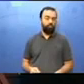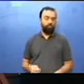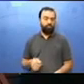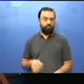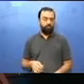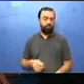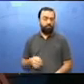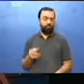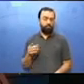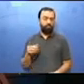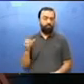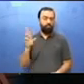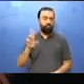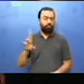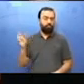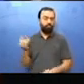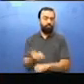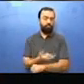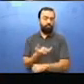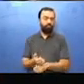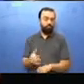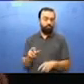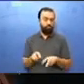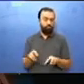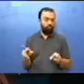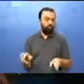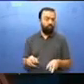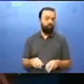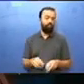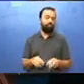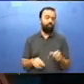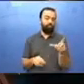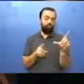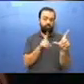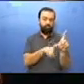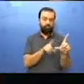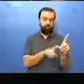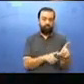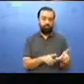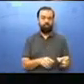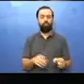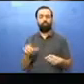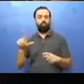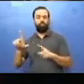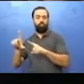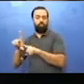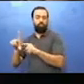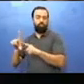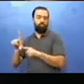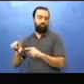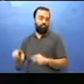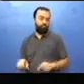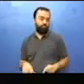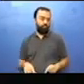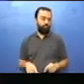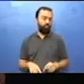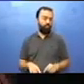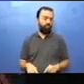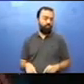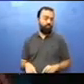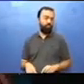utilizamos em aulas passadas. Podemos ver a letra inicial e a letra final. Vejam, a letra inicial é T e a letra final é